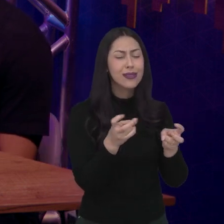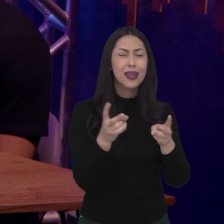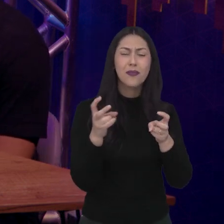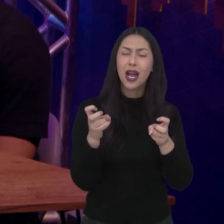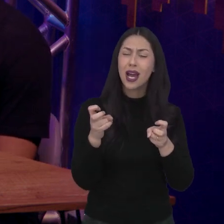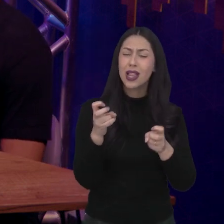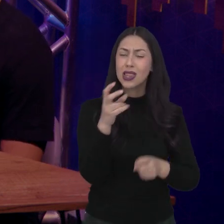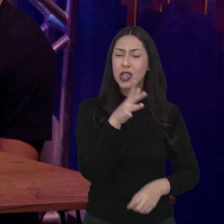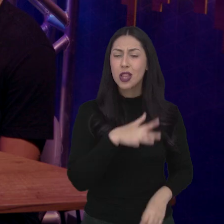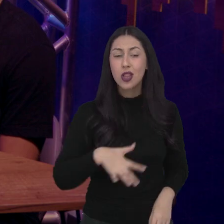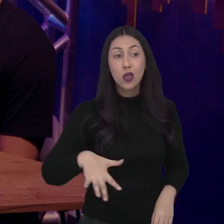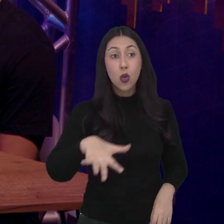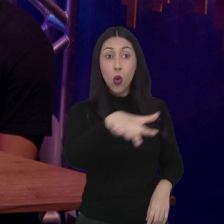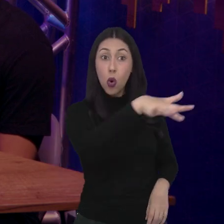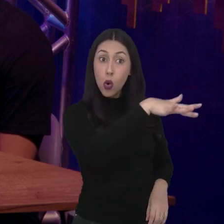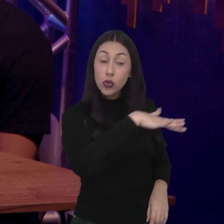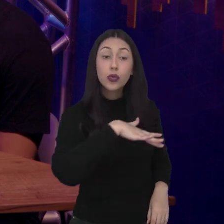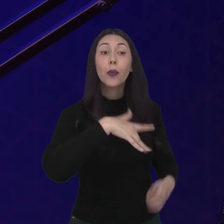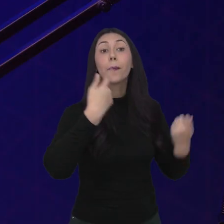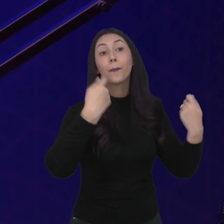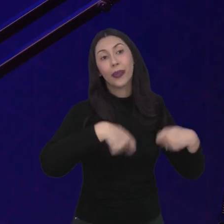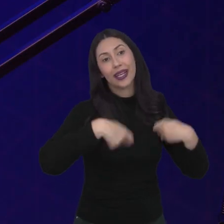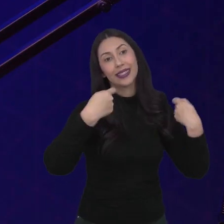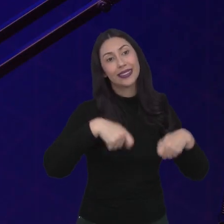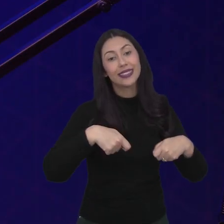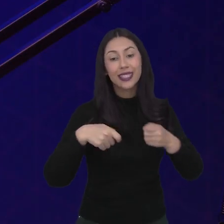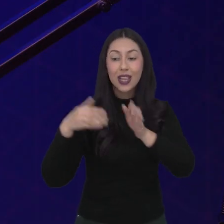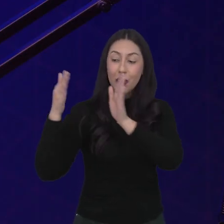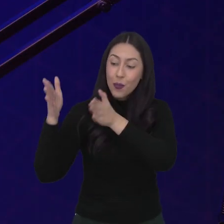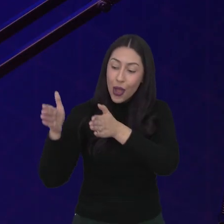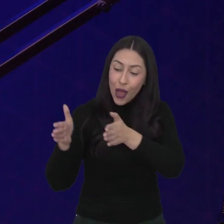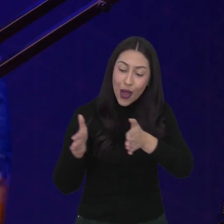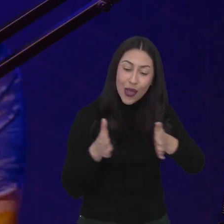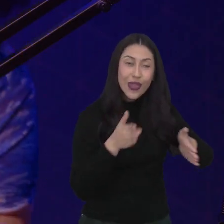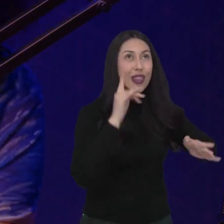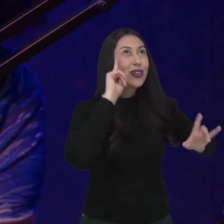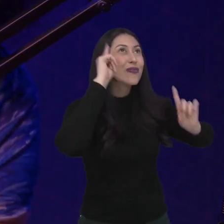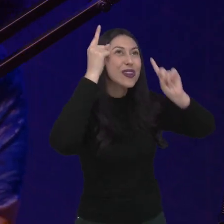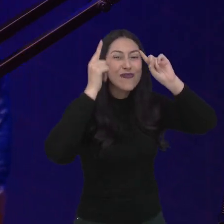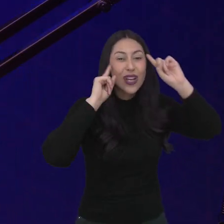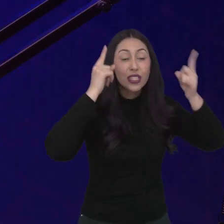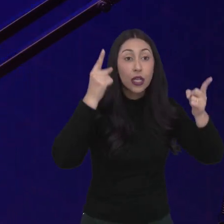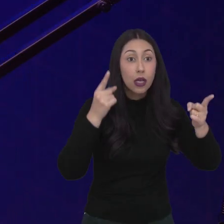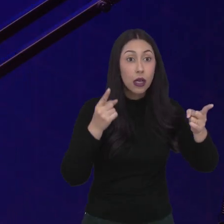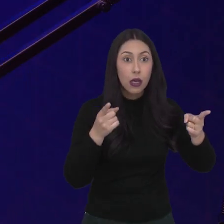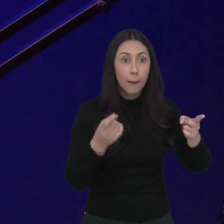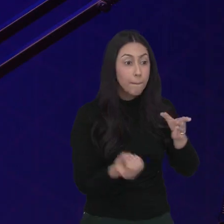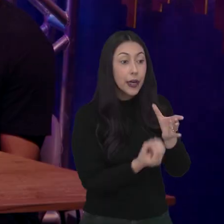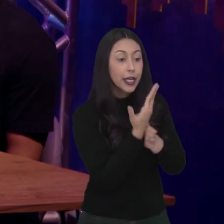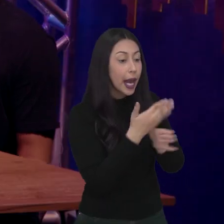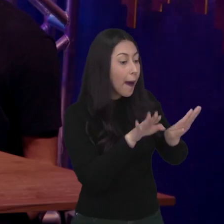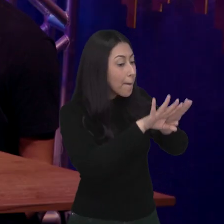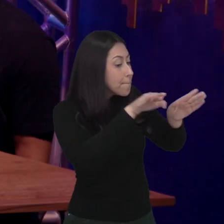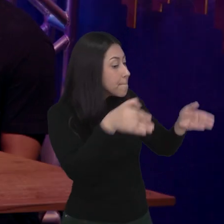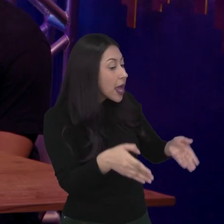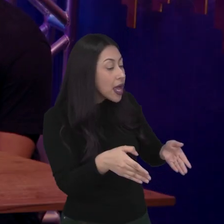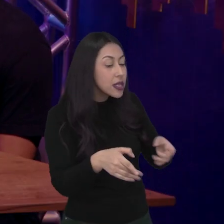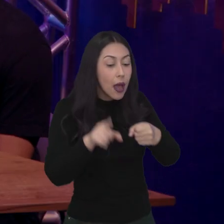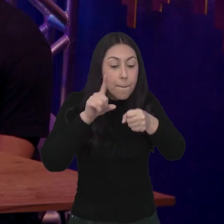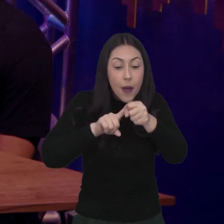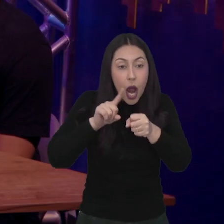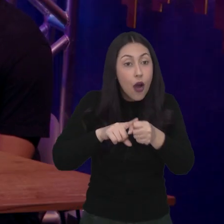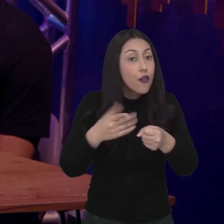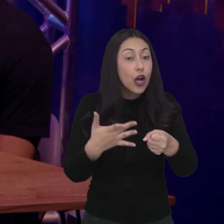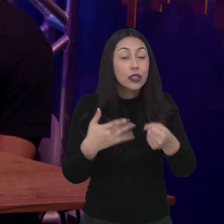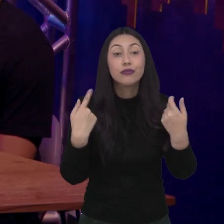tudo que existe ao nosso redor foi criado através de um processo criativo, né? Essa mesa, esses microfones, tudo